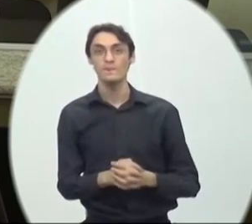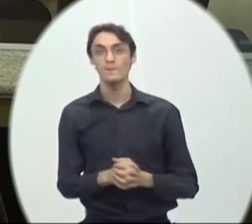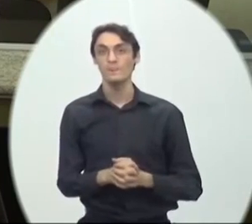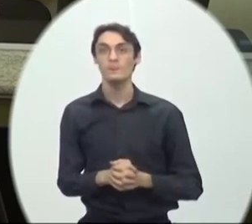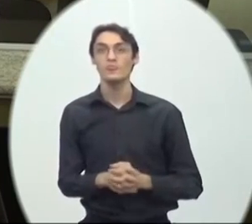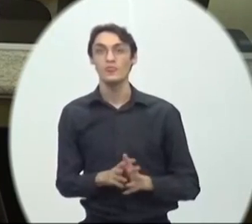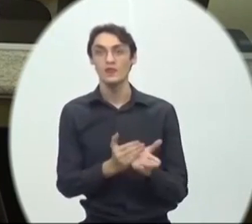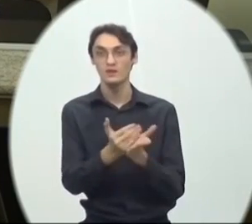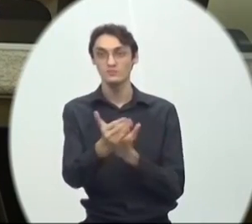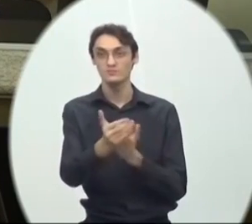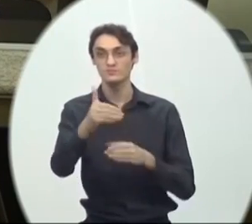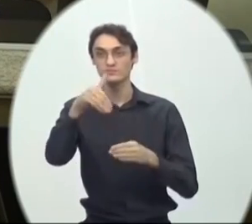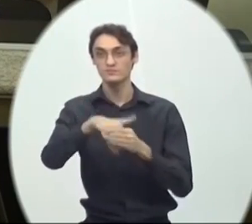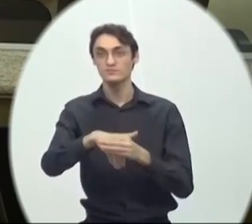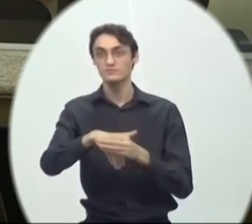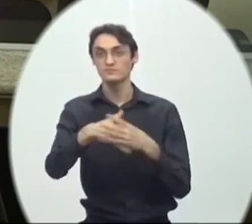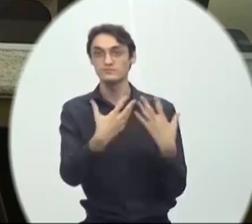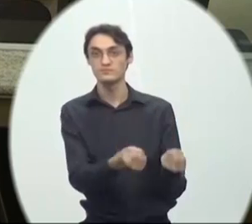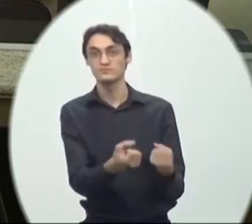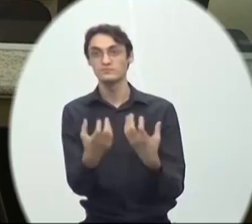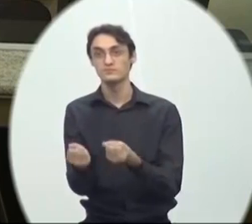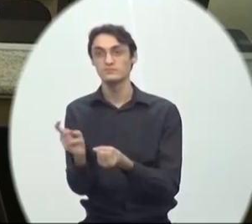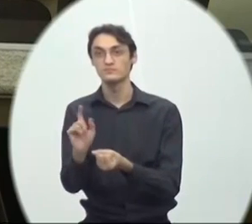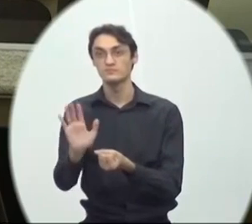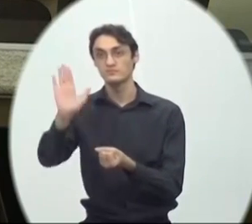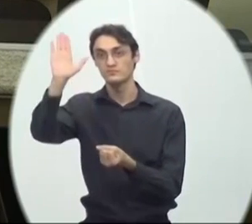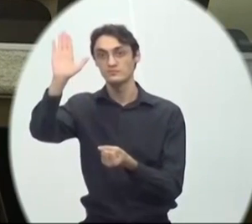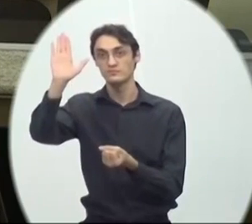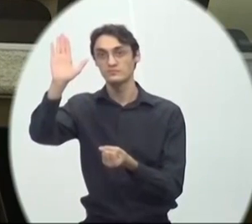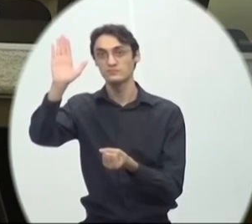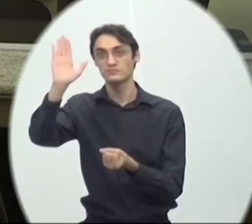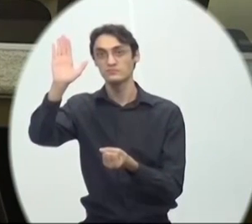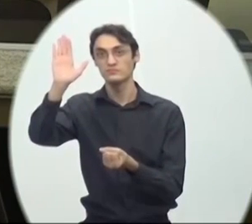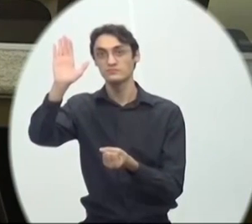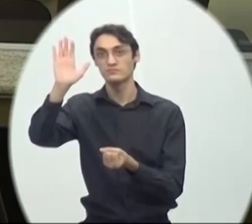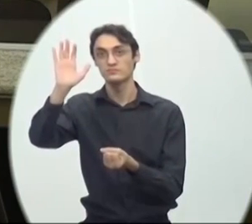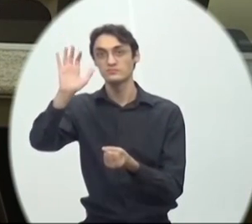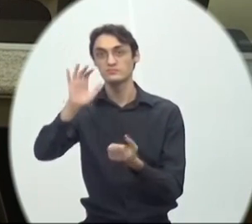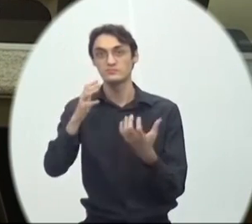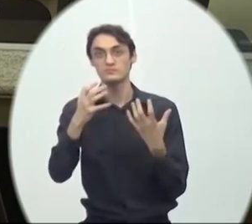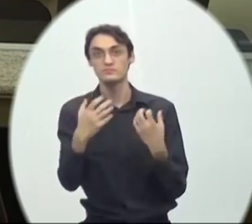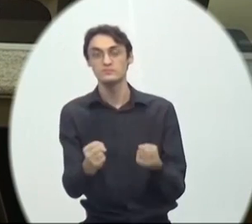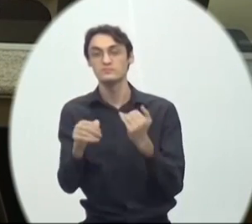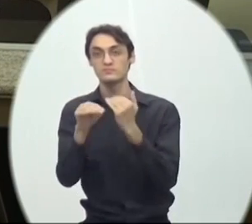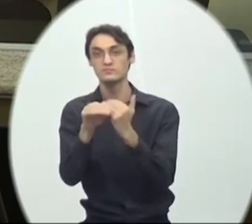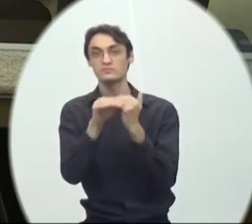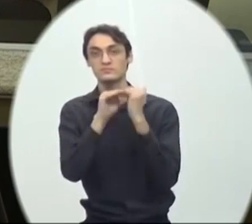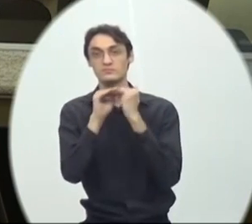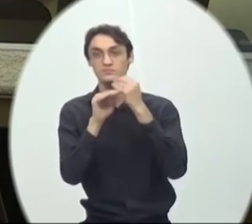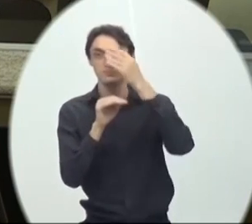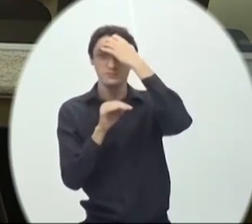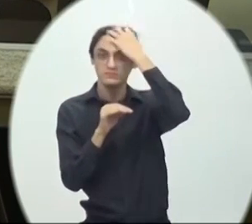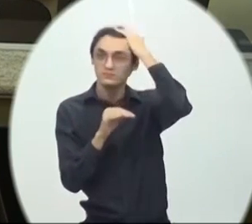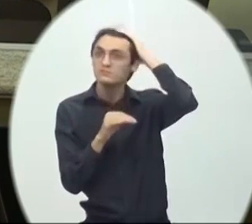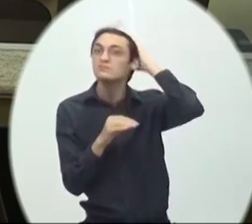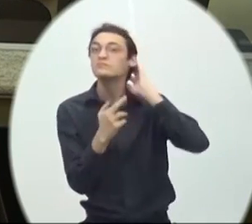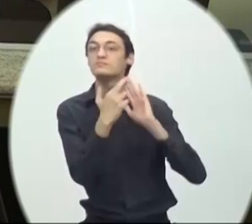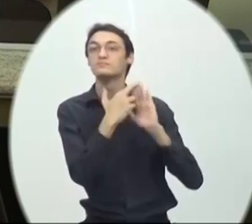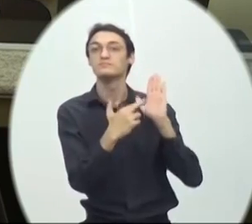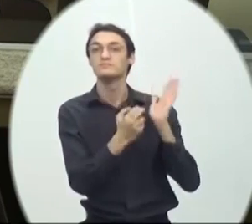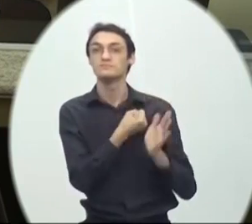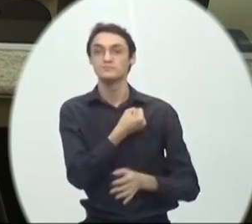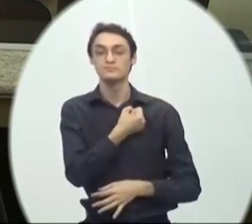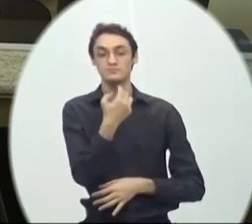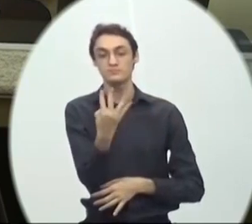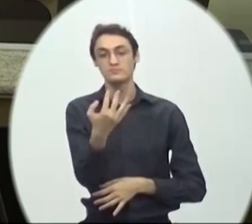o requerimento está em votação. Os favoráveis permaneçam como estão e os contrários se manifestem. Aprovado por unanimidade. Requerimento